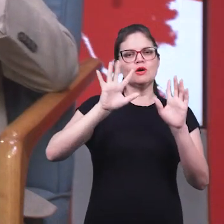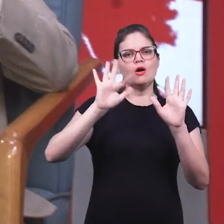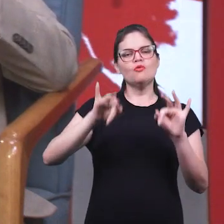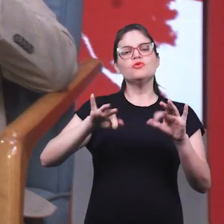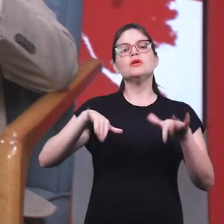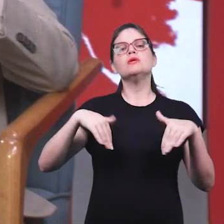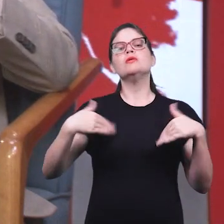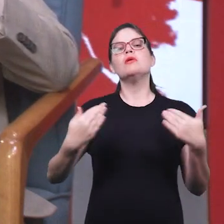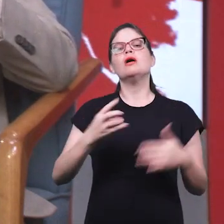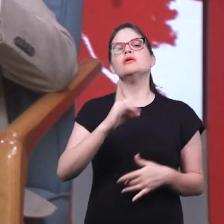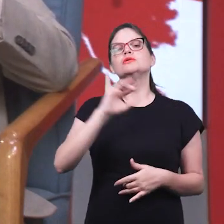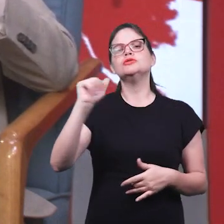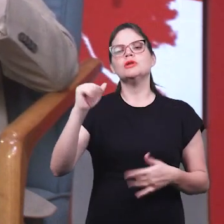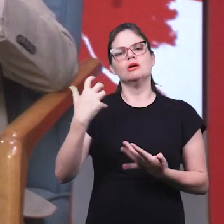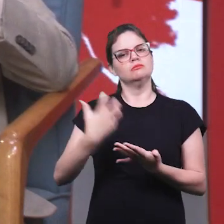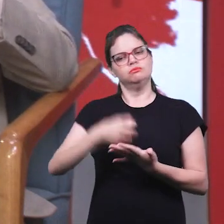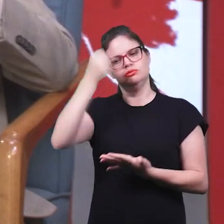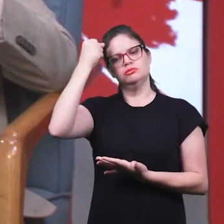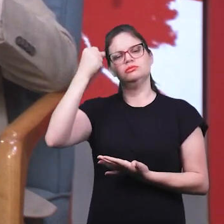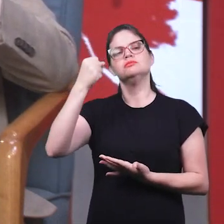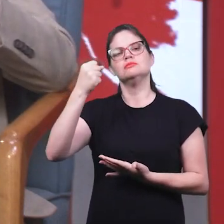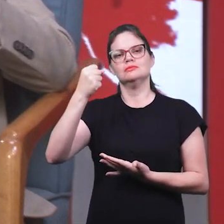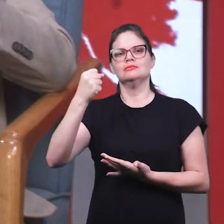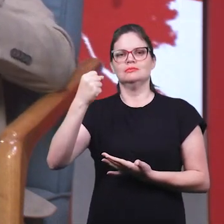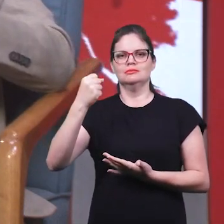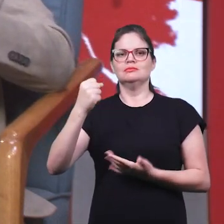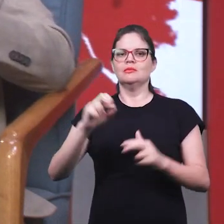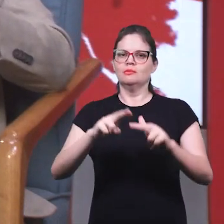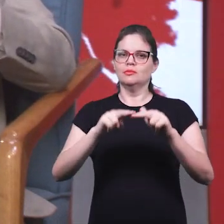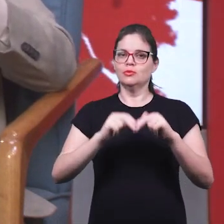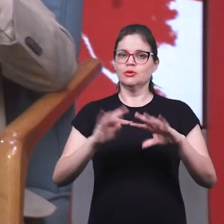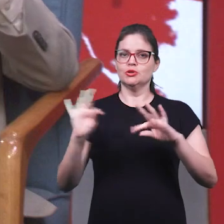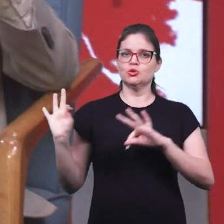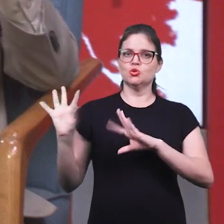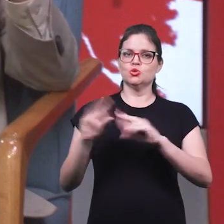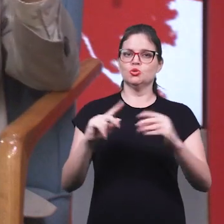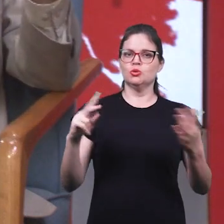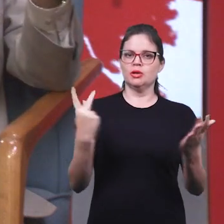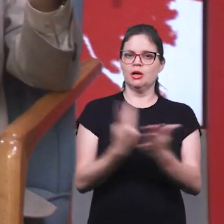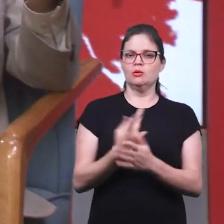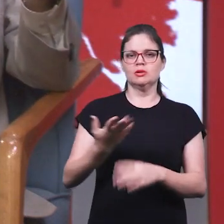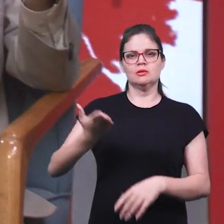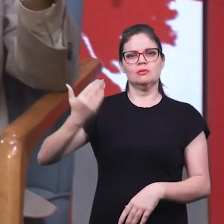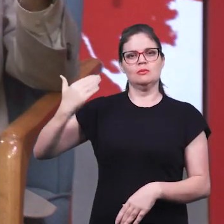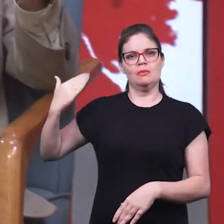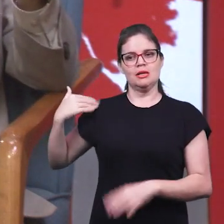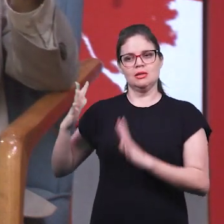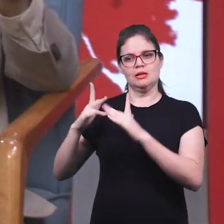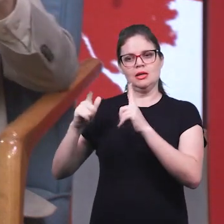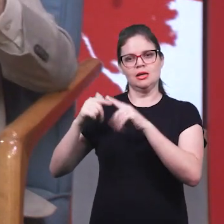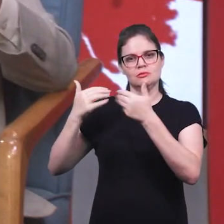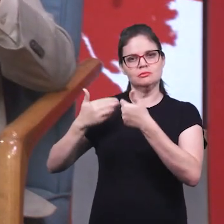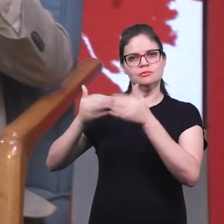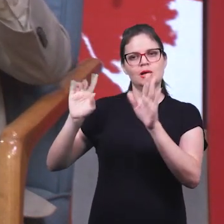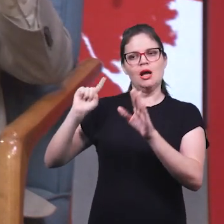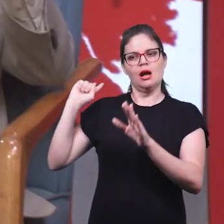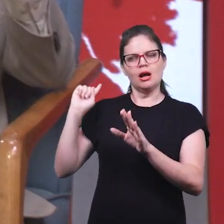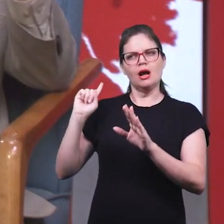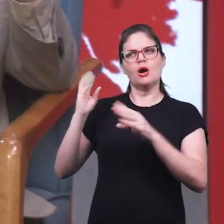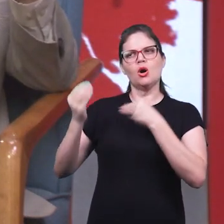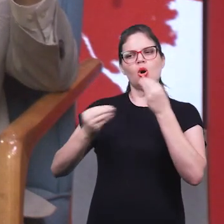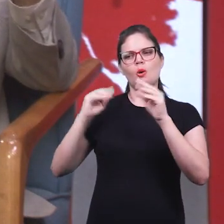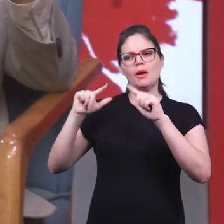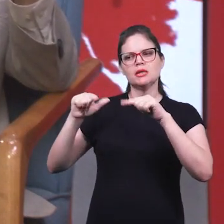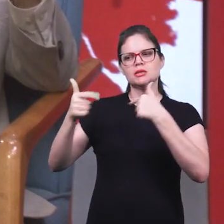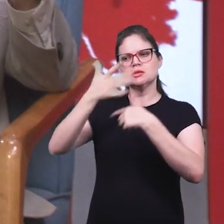encerrar somente no arrebatamento da igreja. Então é por isso que tudo aquilo que aconteceu na igreja primitiva, a forma como o Espírito